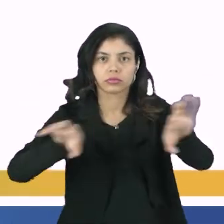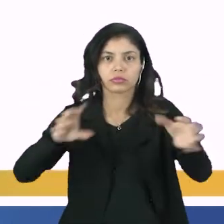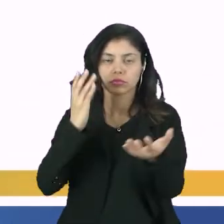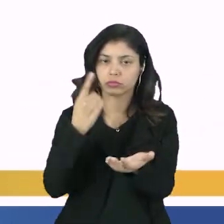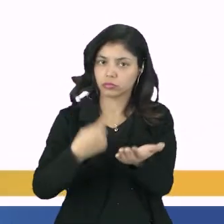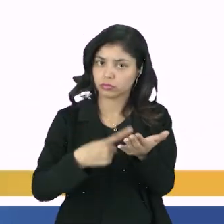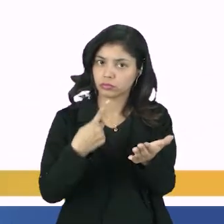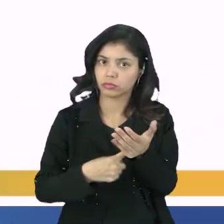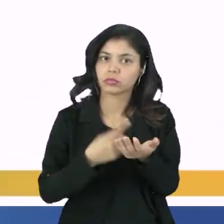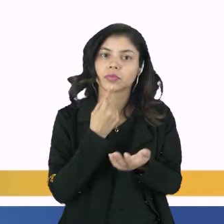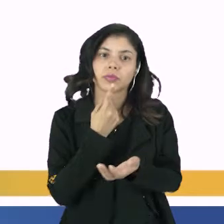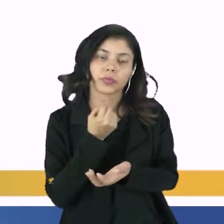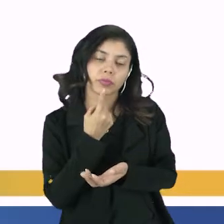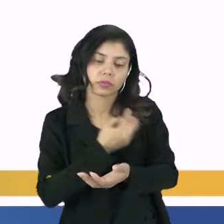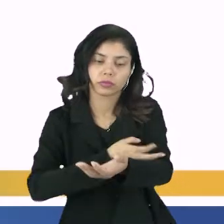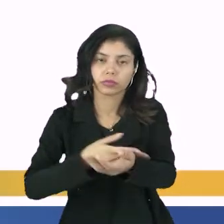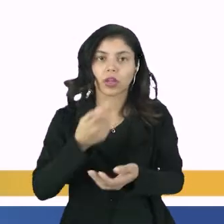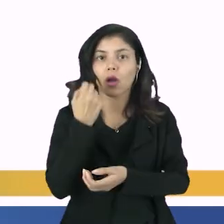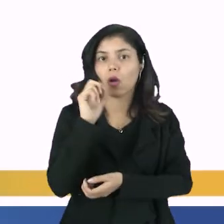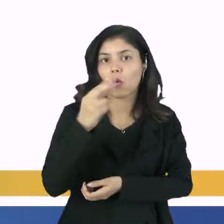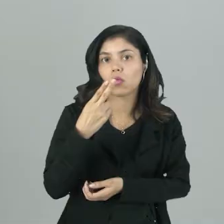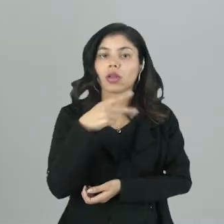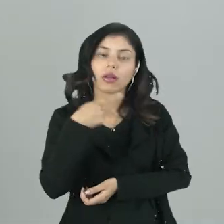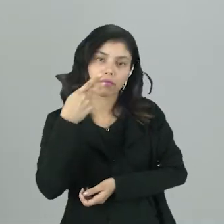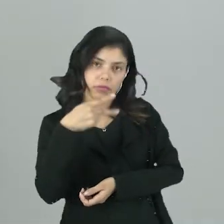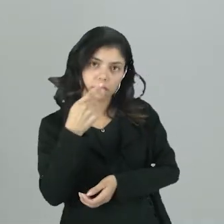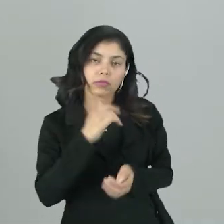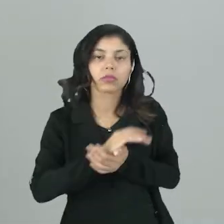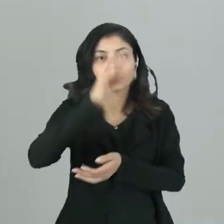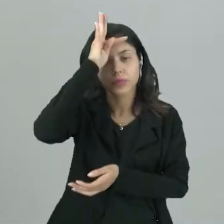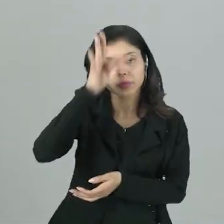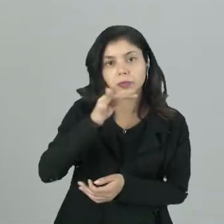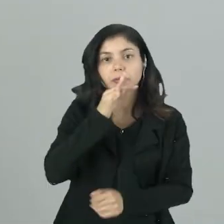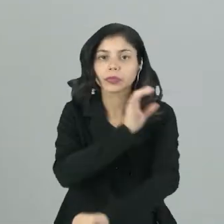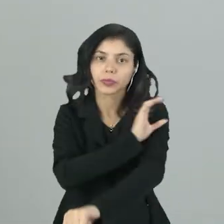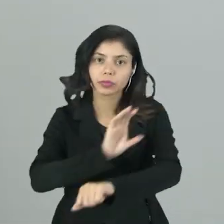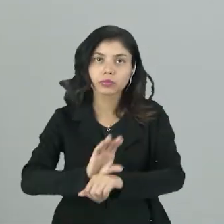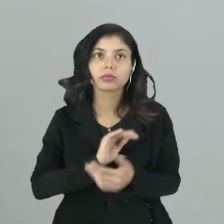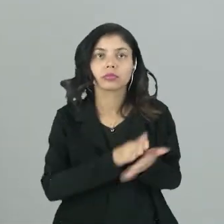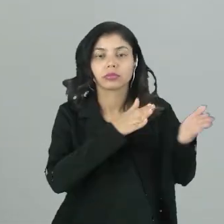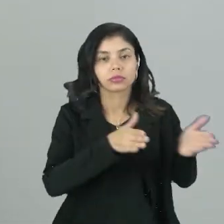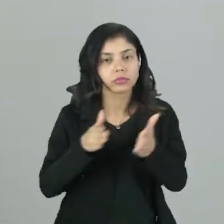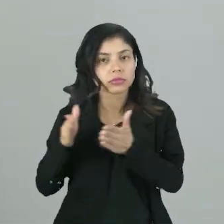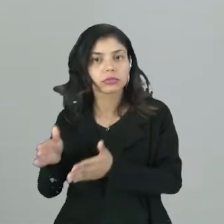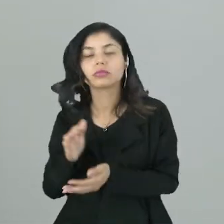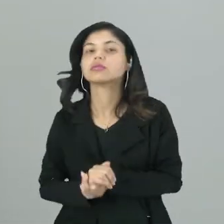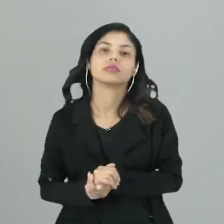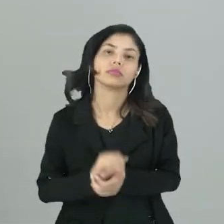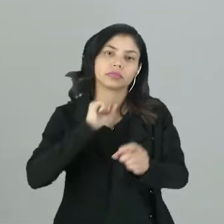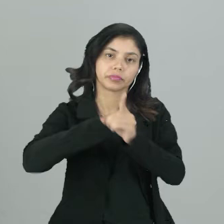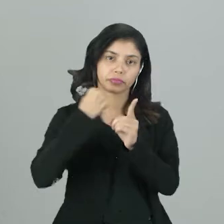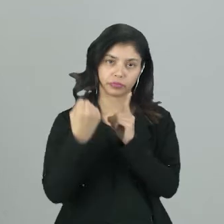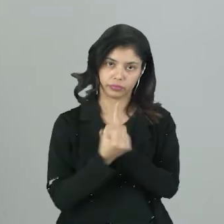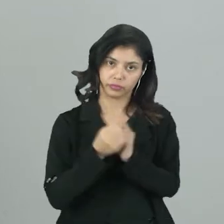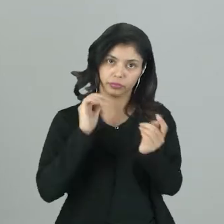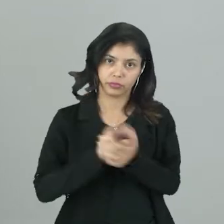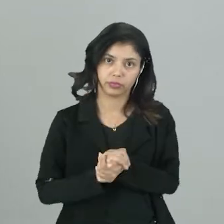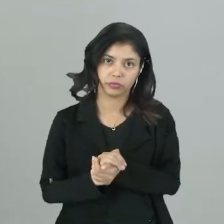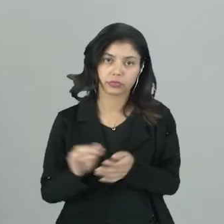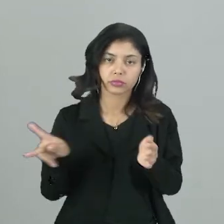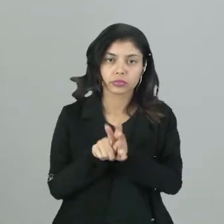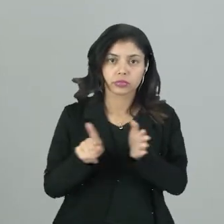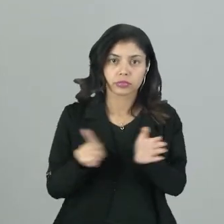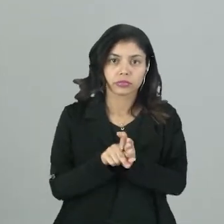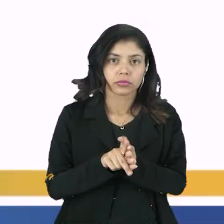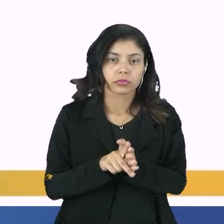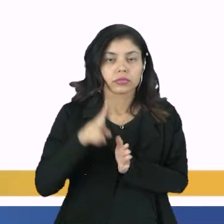parentesco sanguíneo ou idioma, ou também até as tradições e culturas, passaram a compor as sociedades regidas pelo